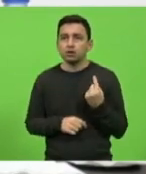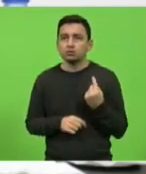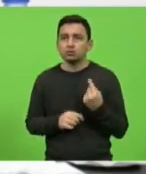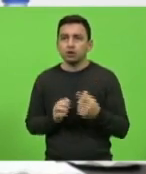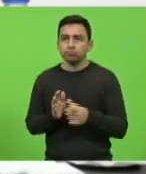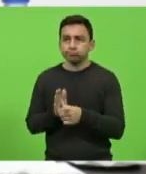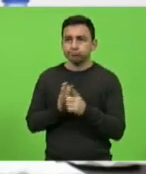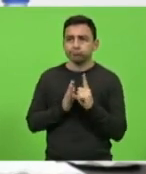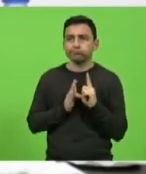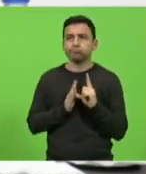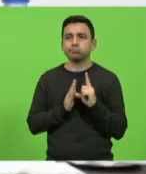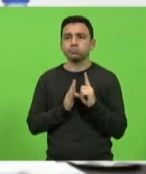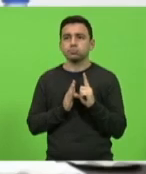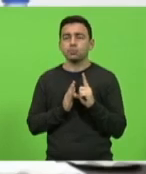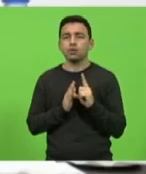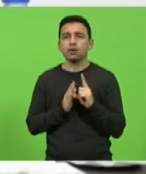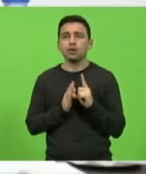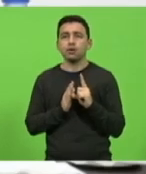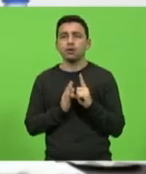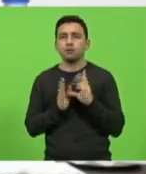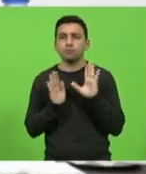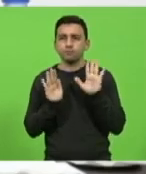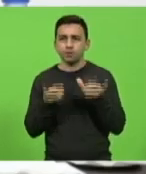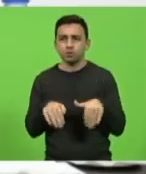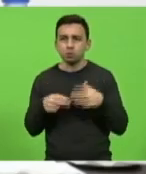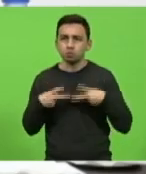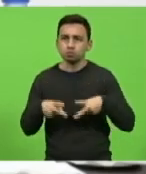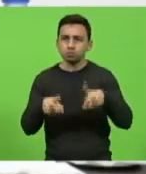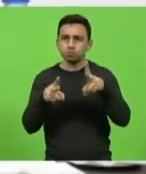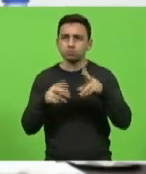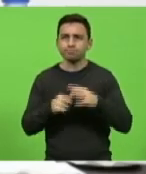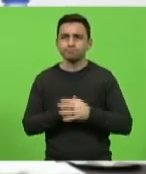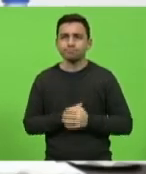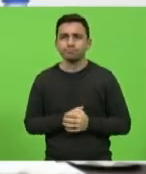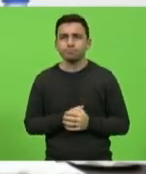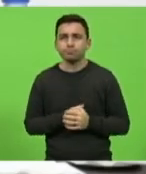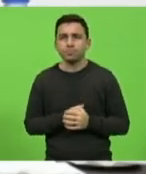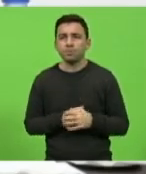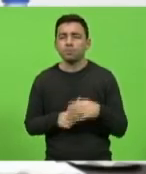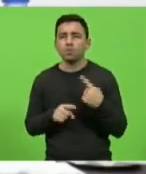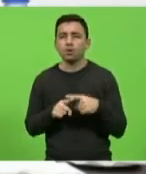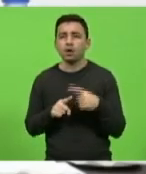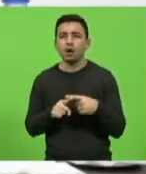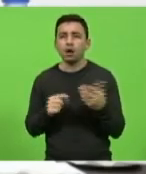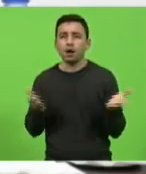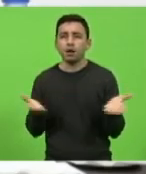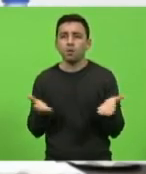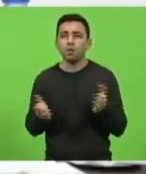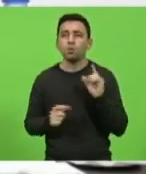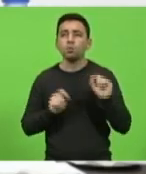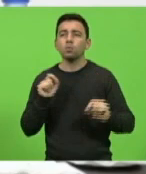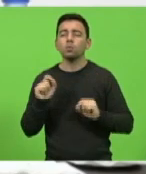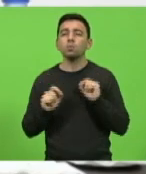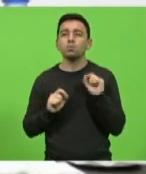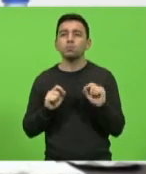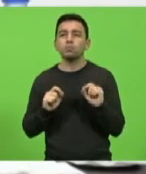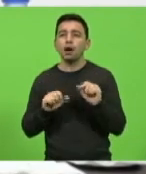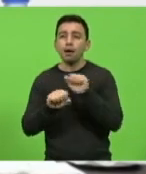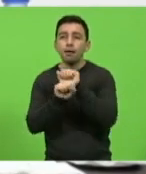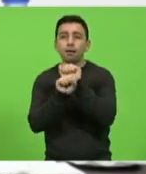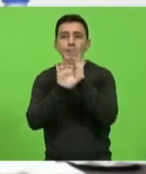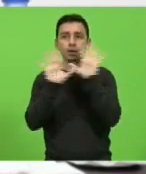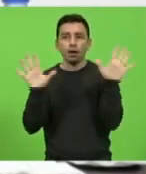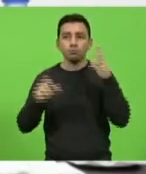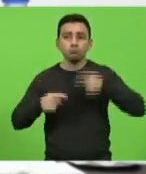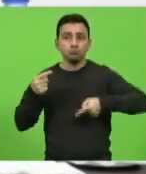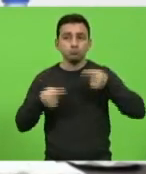adiantarmos e concluirmos e prosseguirmos, que agora a fase será de esclarecimento e